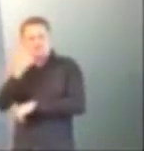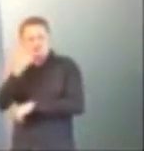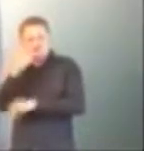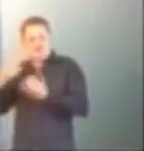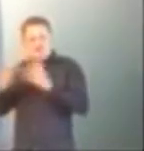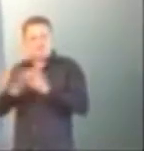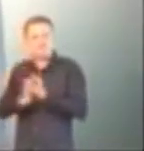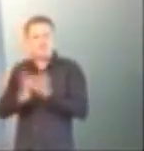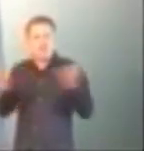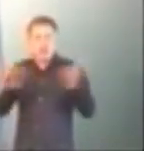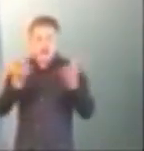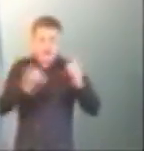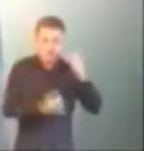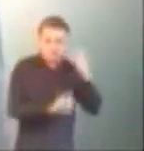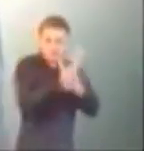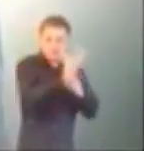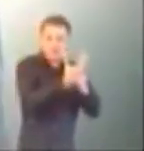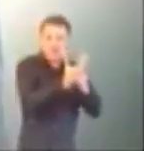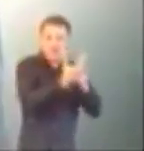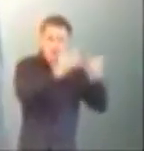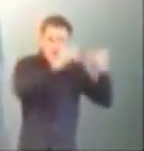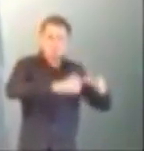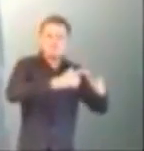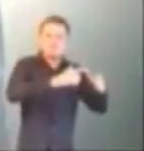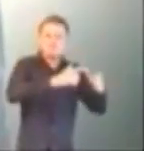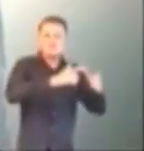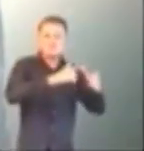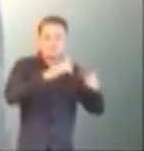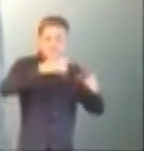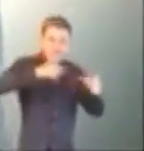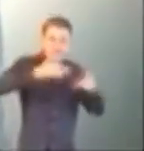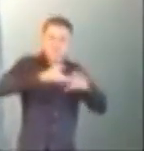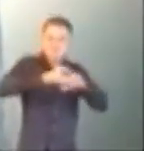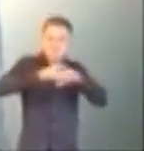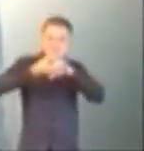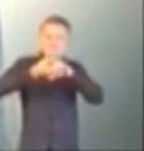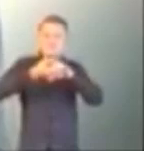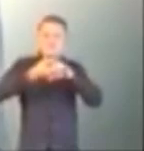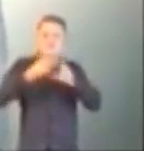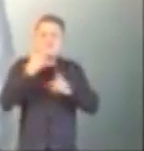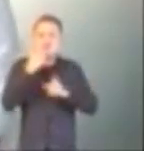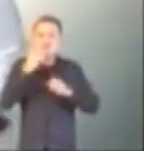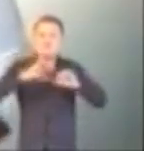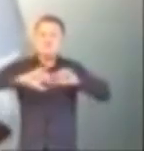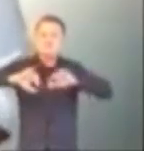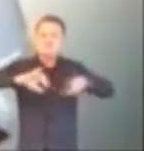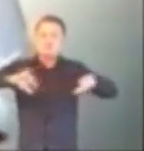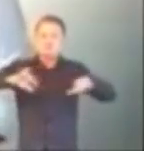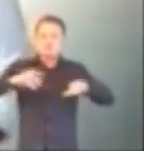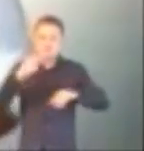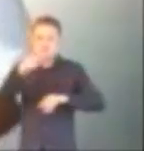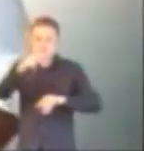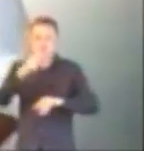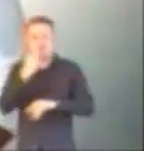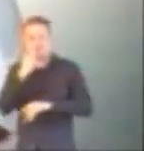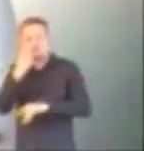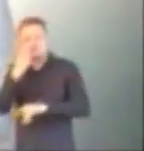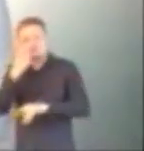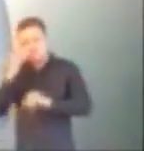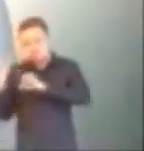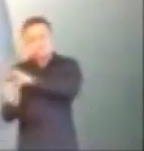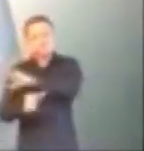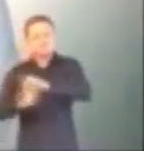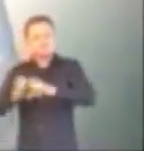Aberto. Criaremos a usina de reciclagem com ecopontos e instalação de contêineres para coleta seletiva. Onde você pode deixar o seu lixo para